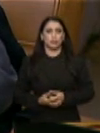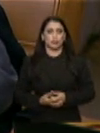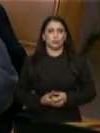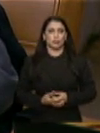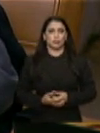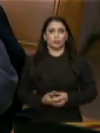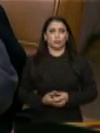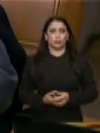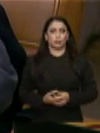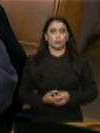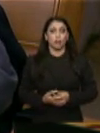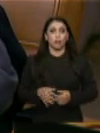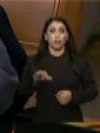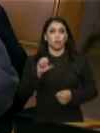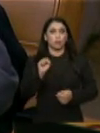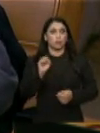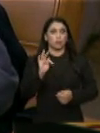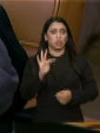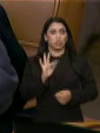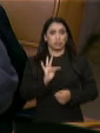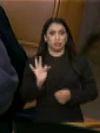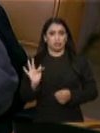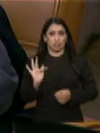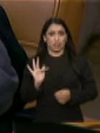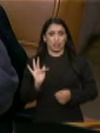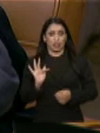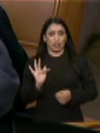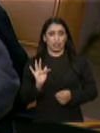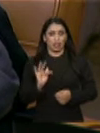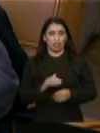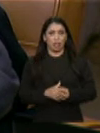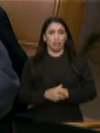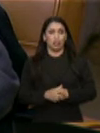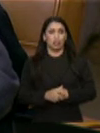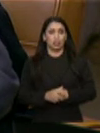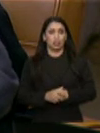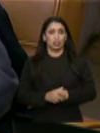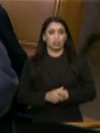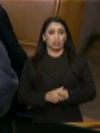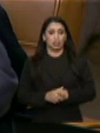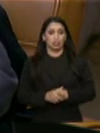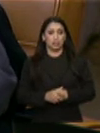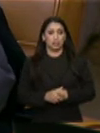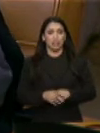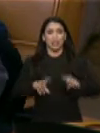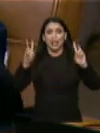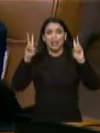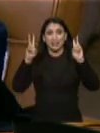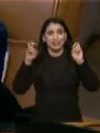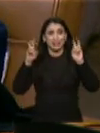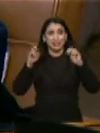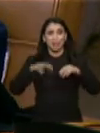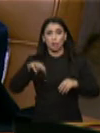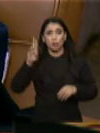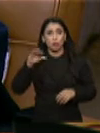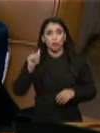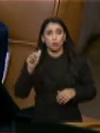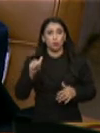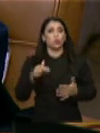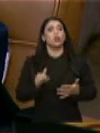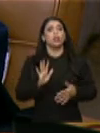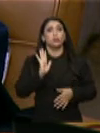expressar, que o Supremo Tribunal Federal nunca verticalizou a discussão sobre a imutabilidade da coisa